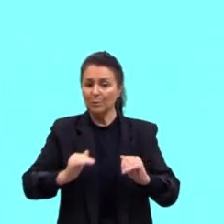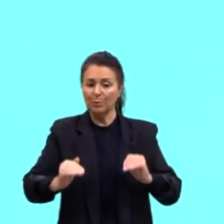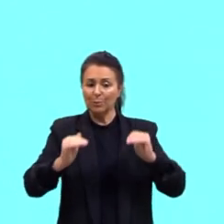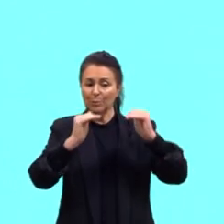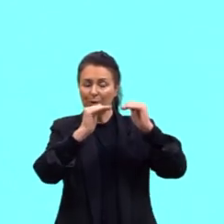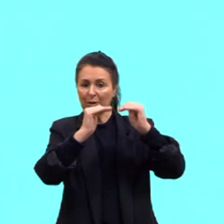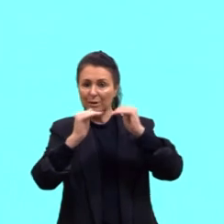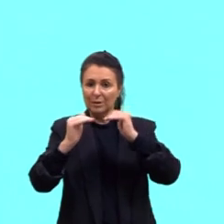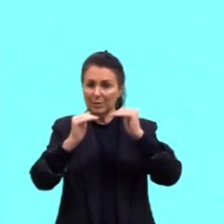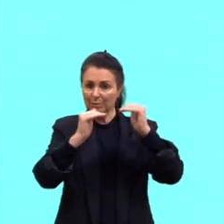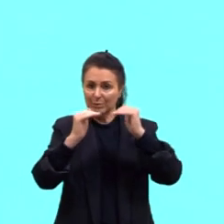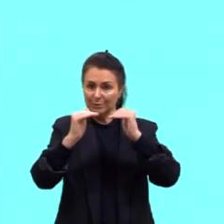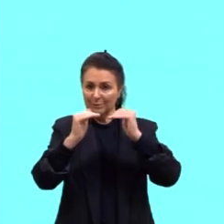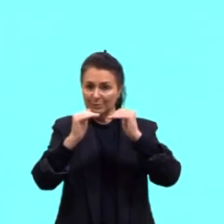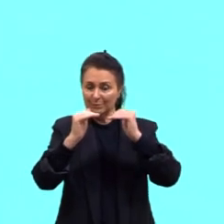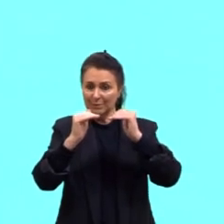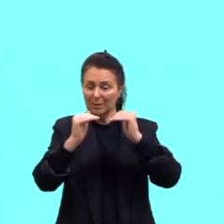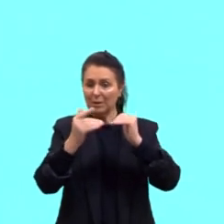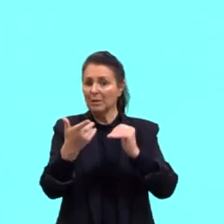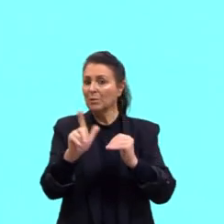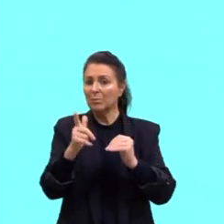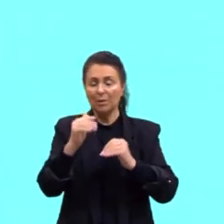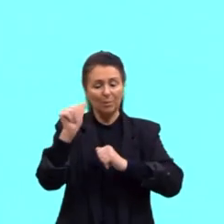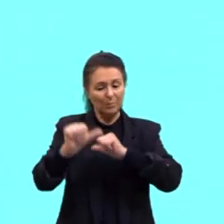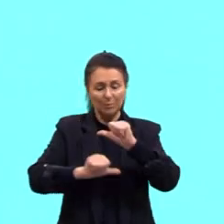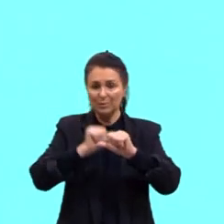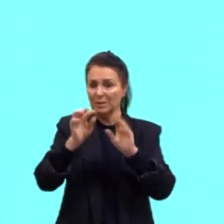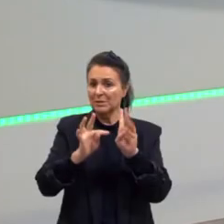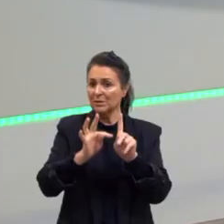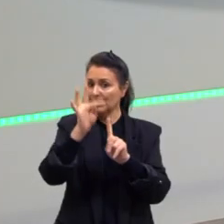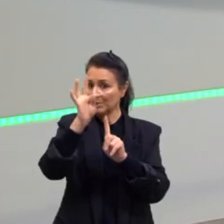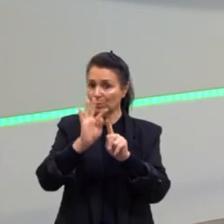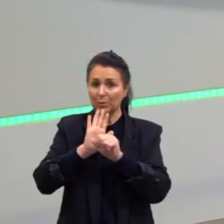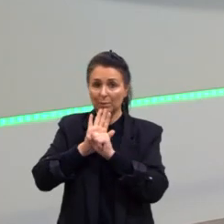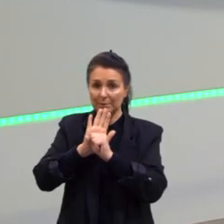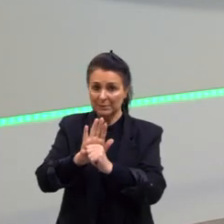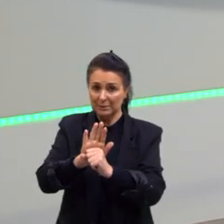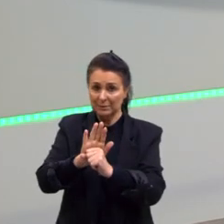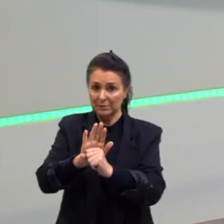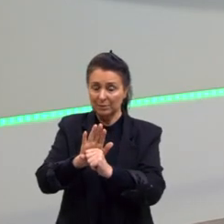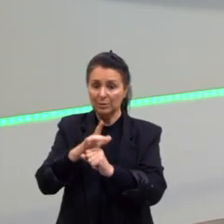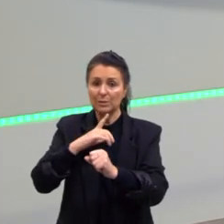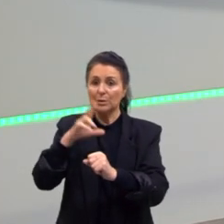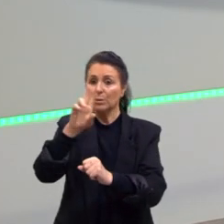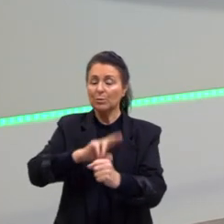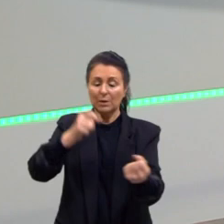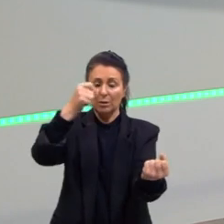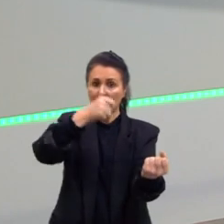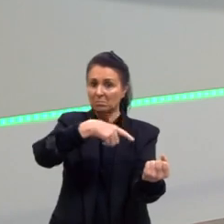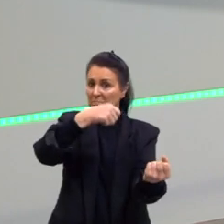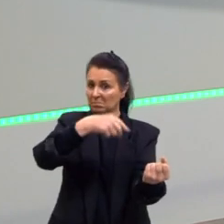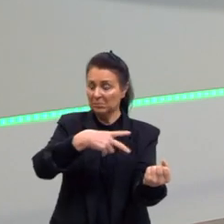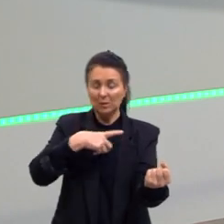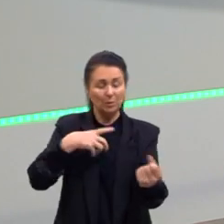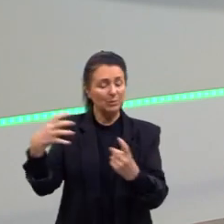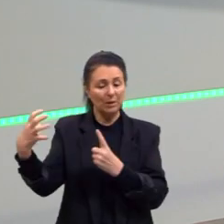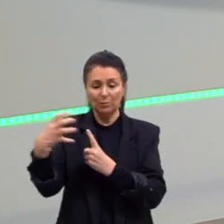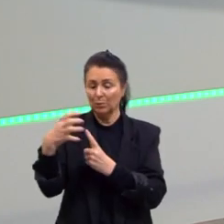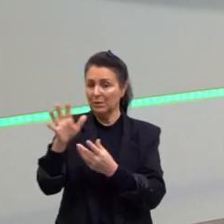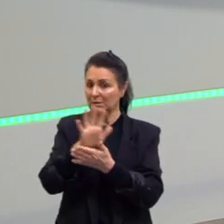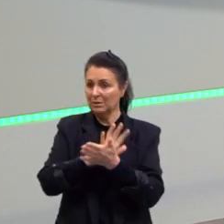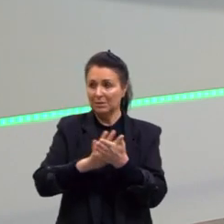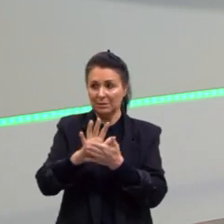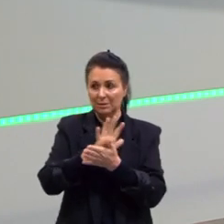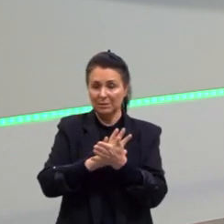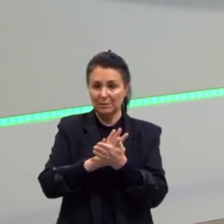deslocar o equilíbrio do meu sistema não vai ter uma alteração de temperatura e nem pressão seu adicionar o soro fisiológico então ele não influencia em